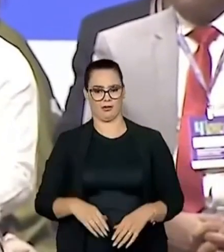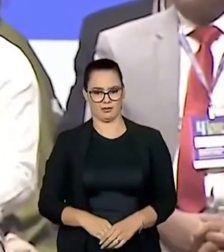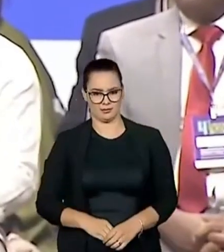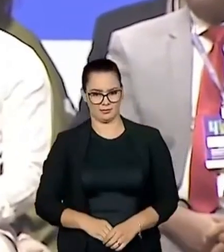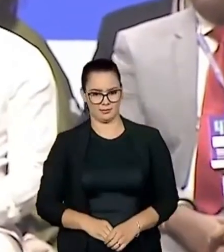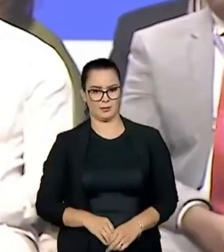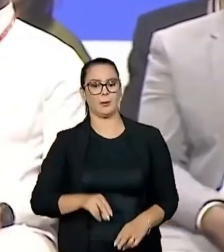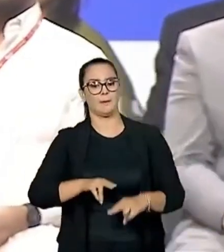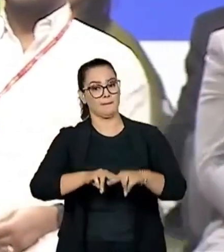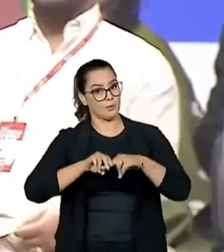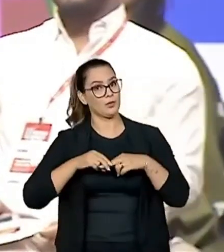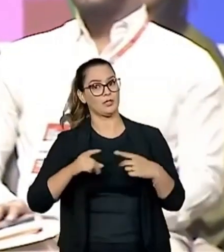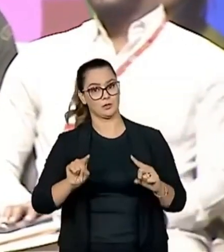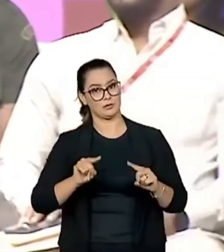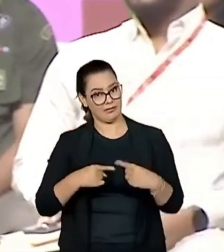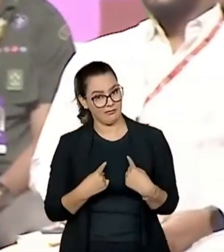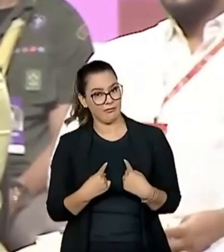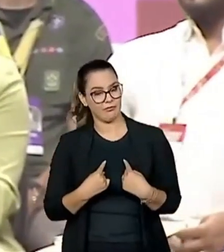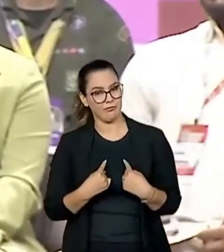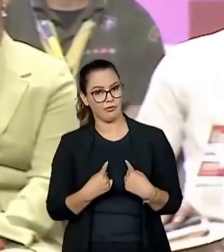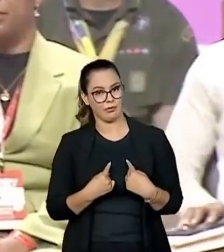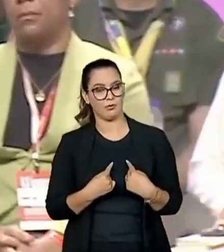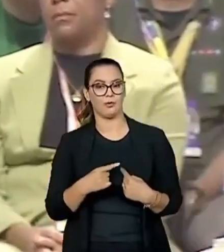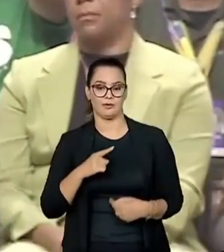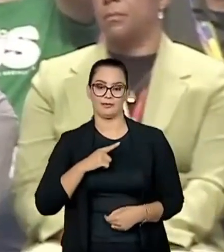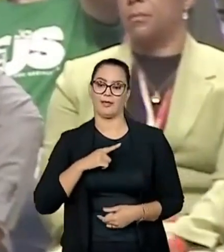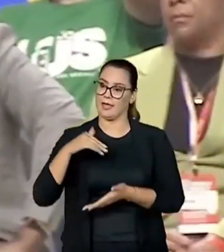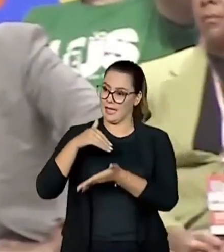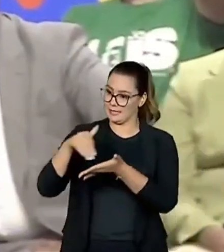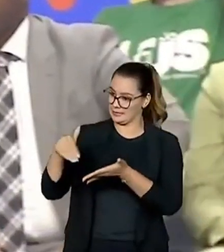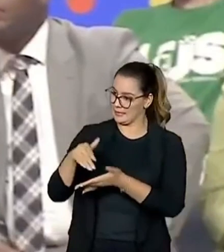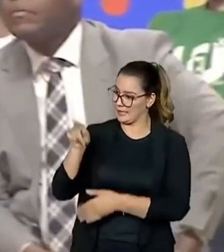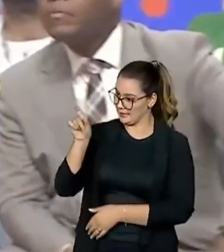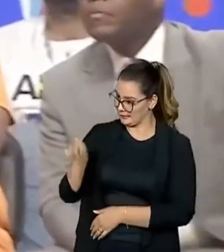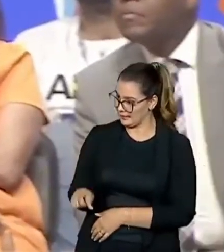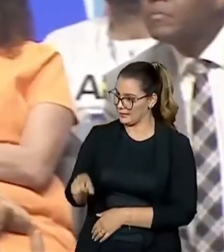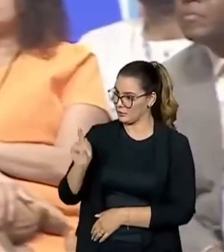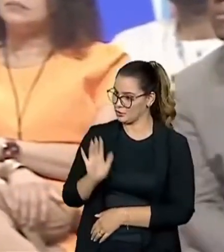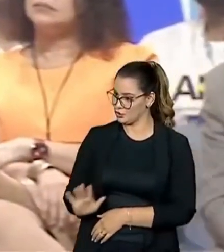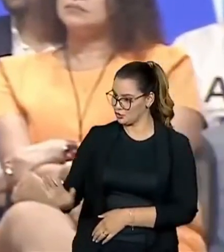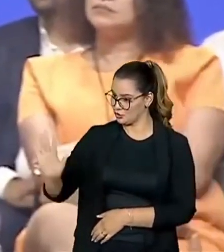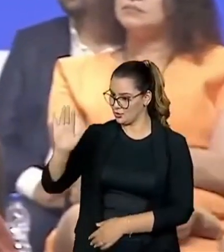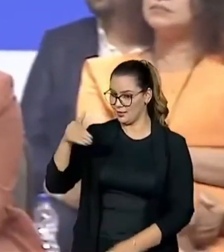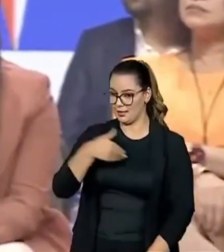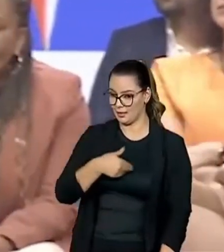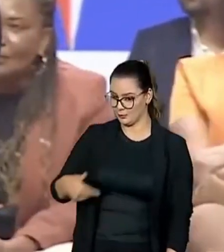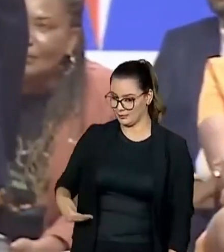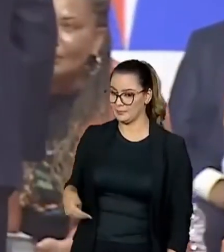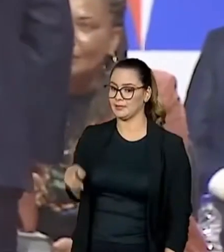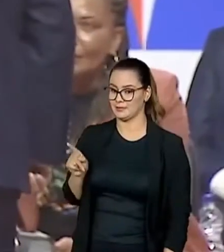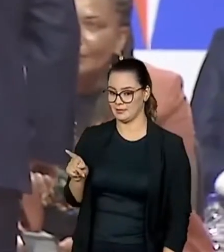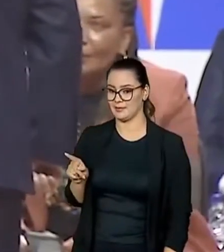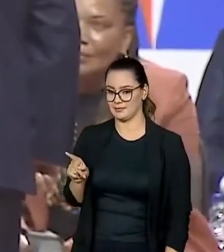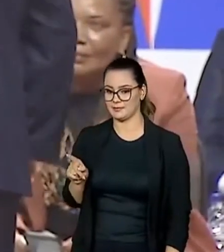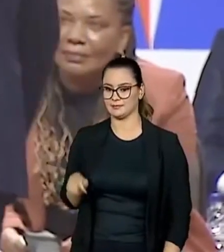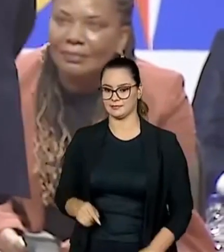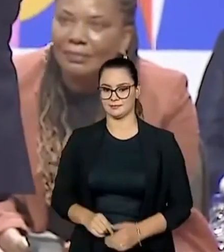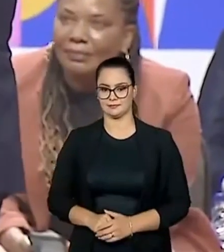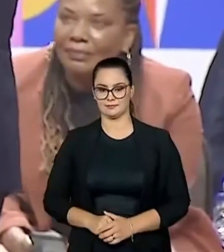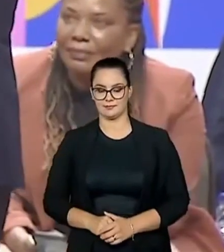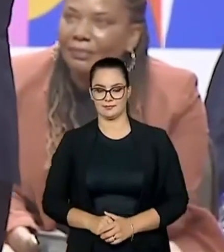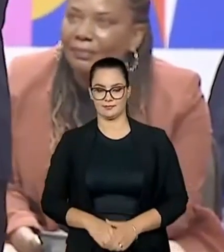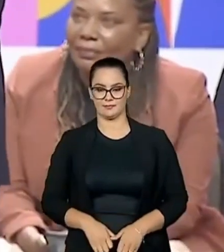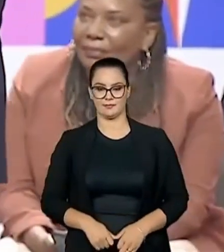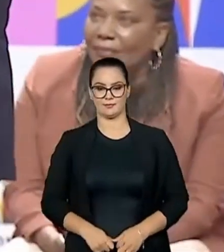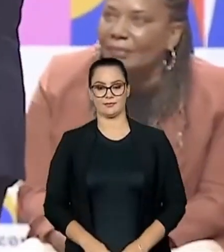é um desafio, Márcio, que você tem na Secretaria-Geral da Presidência da República. Você tem